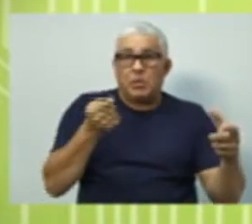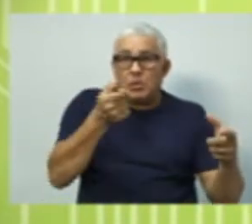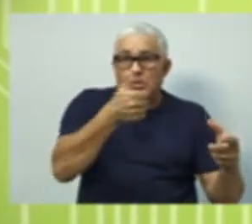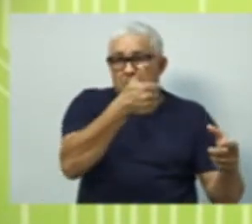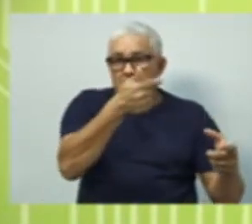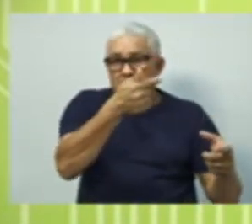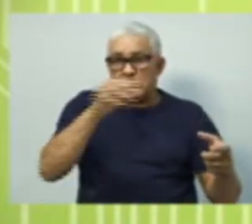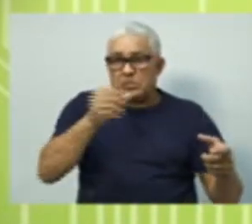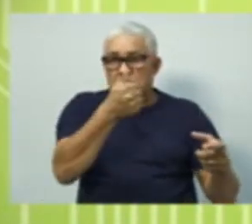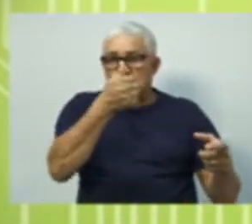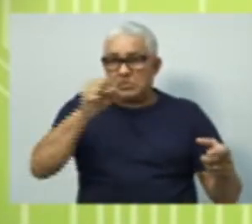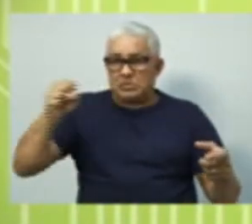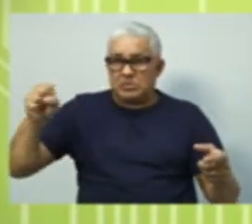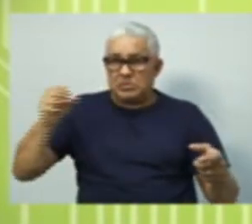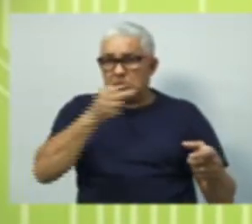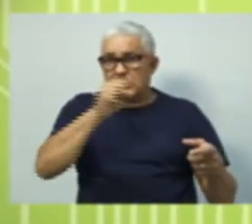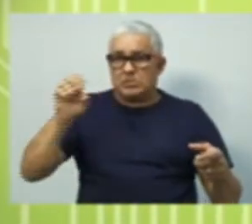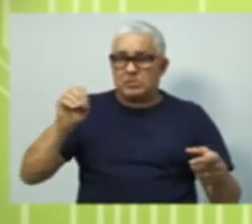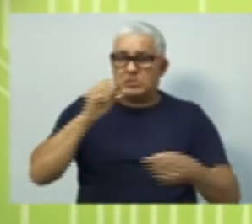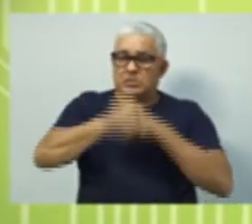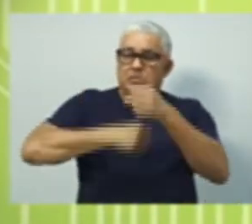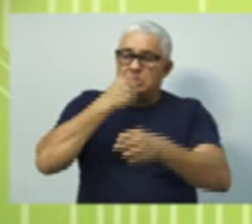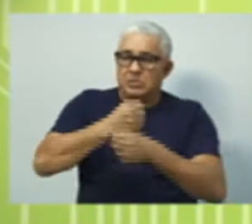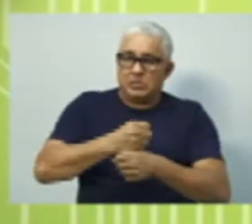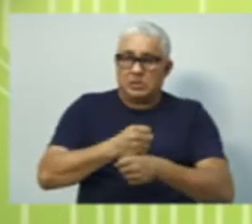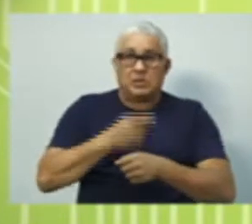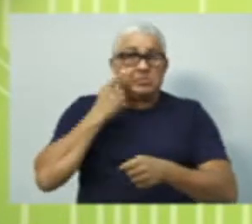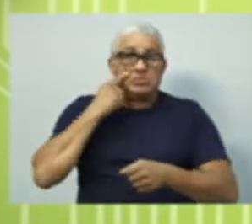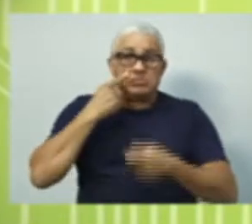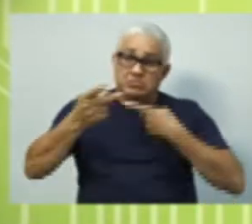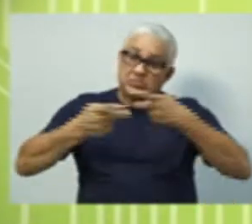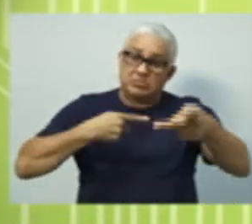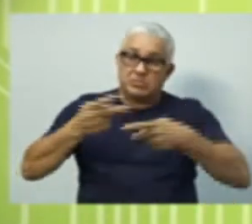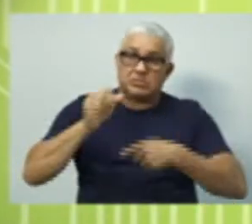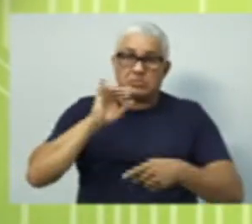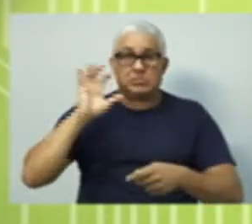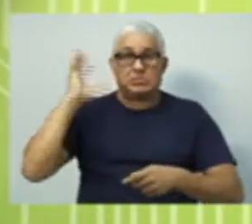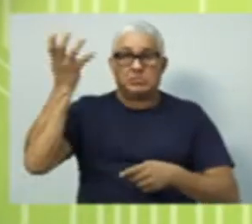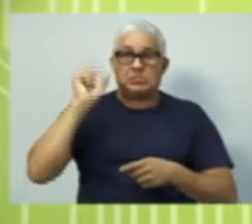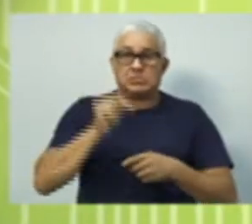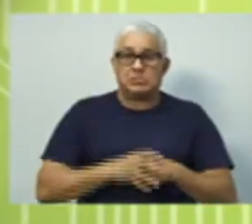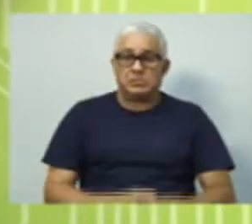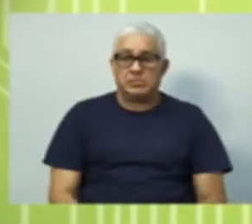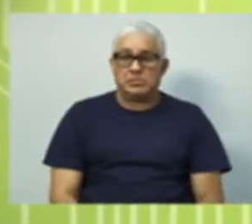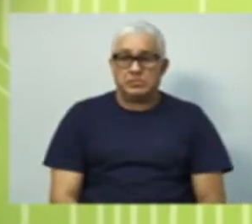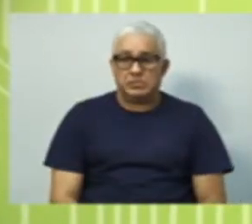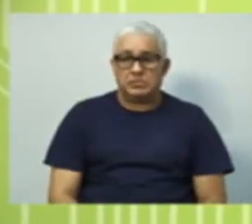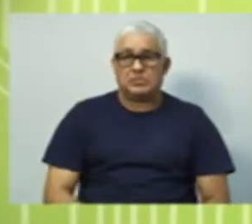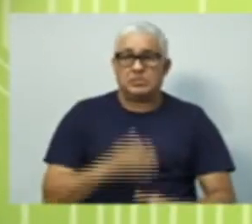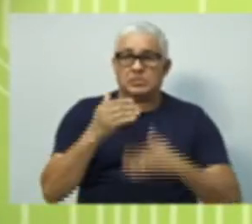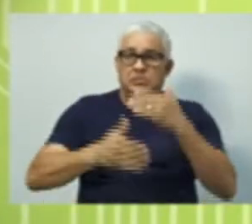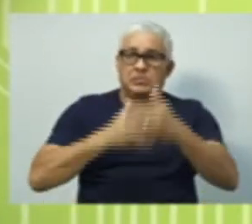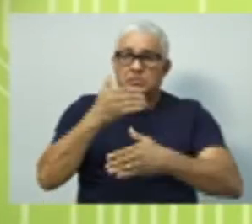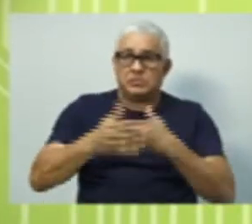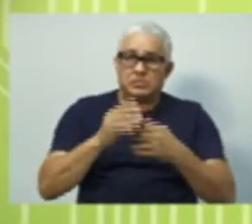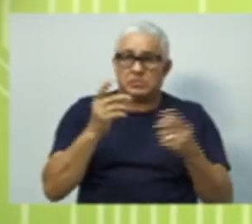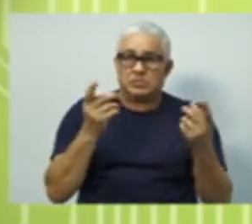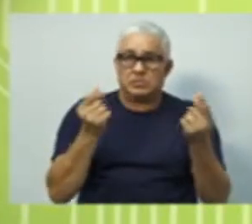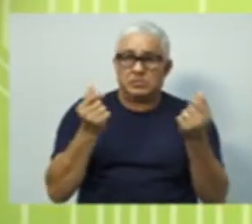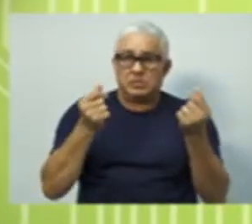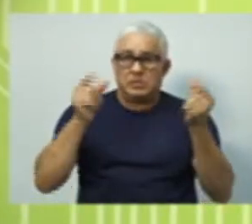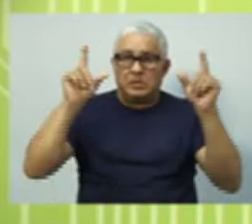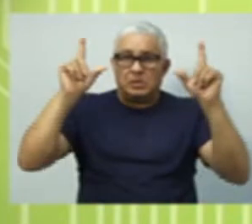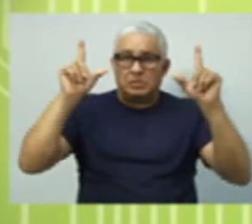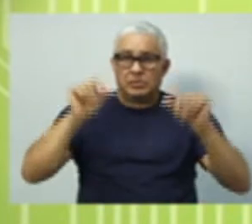800 clientes no final de exercício de um ano. Então ele faz uma previsão. Se acontece do processo econômico começar a ter muita